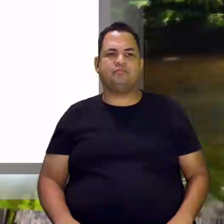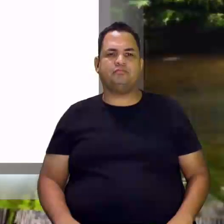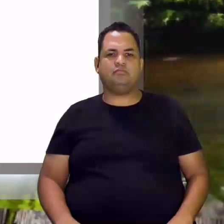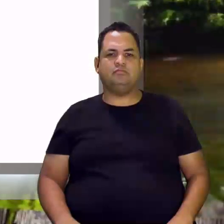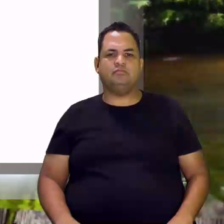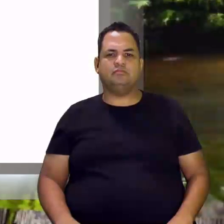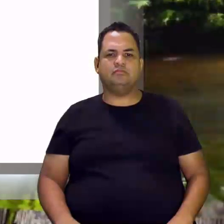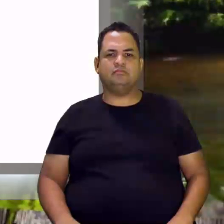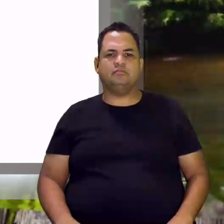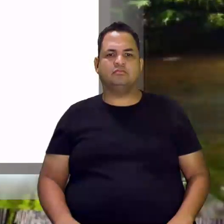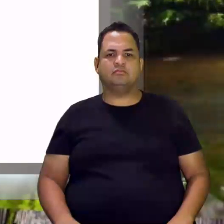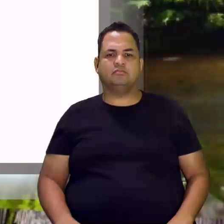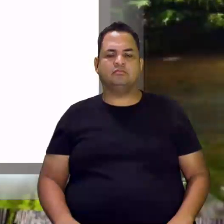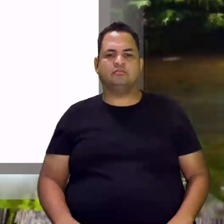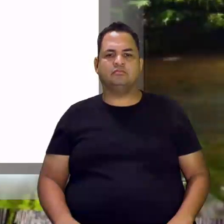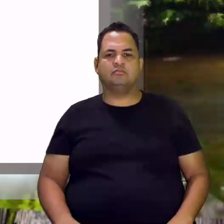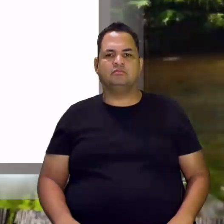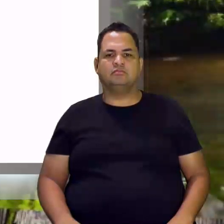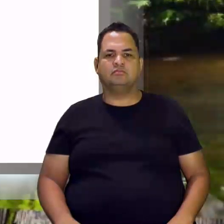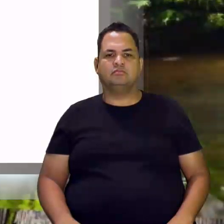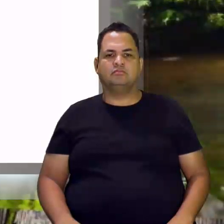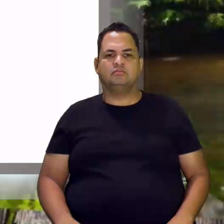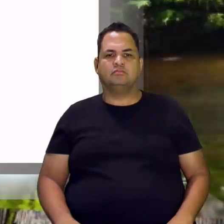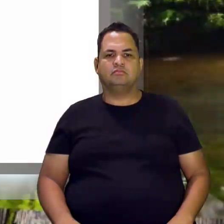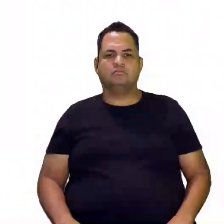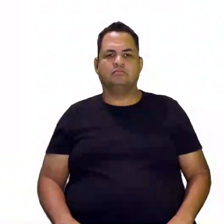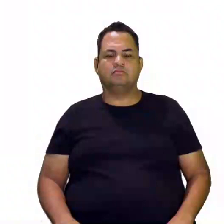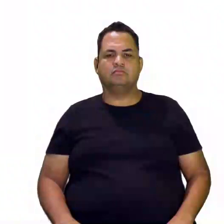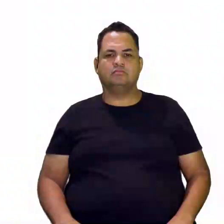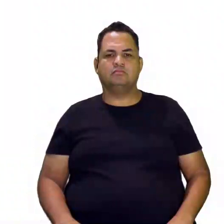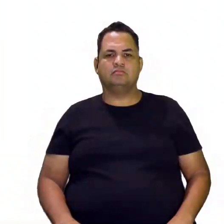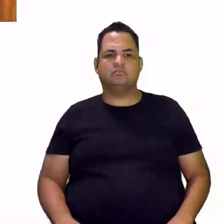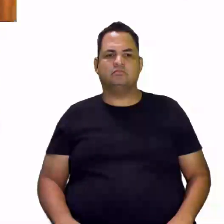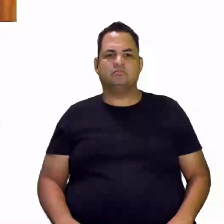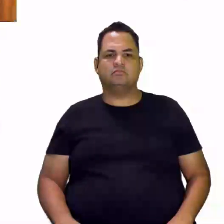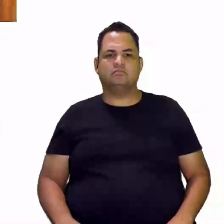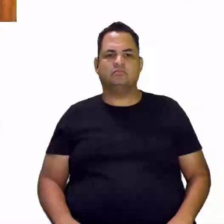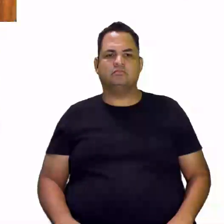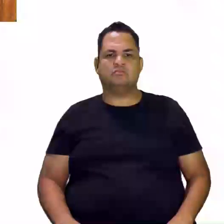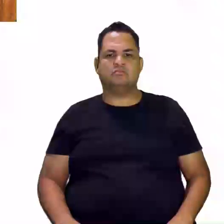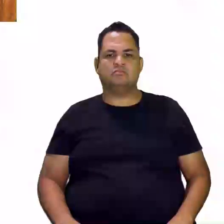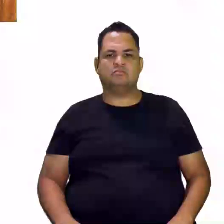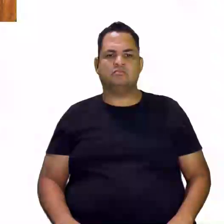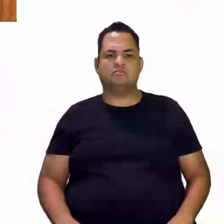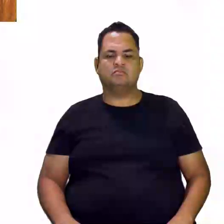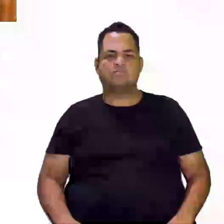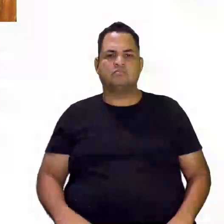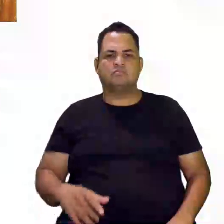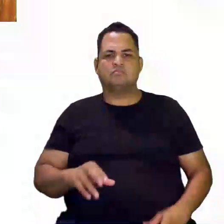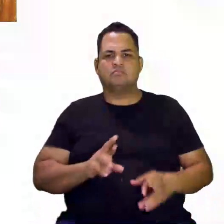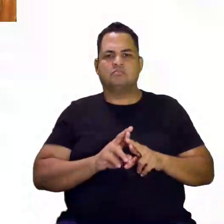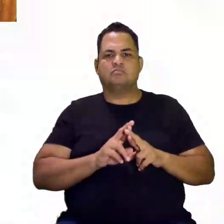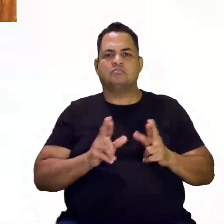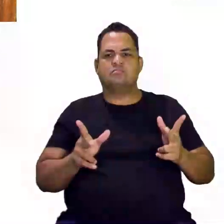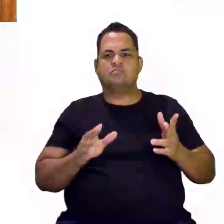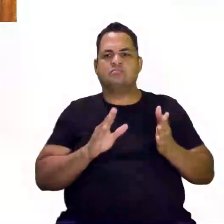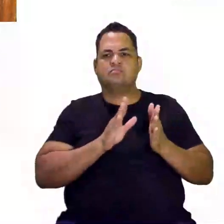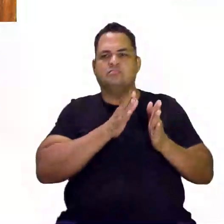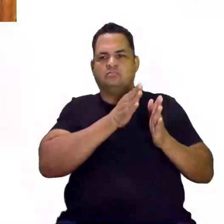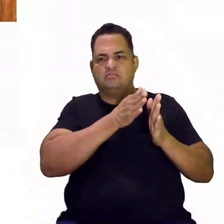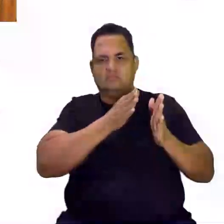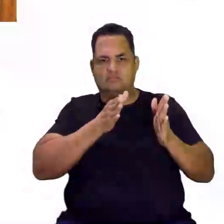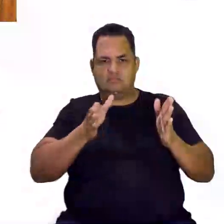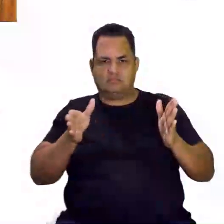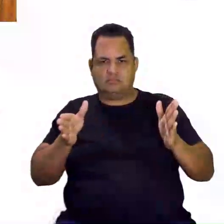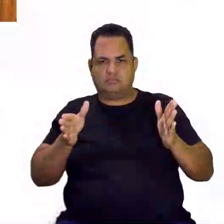lá, dando continuidade. Olha lá, pode me tirar agora, aí. Então a diferença entre a escala de